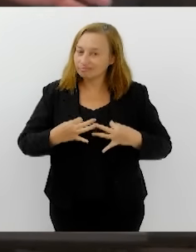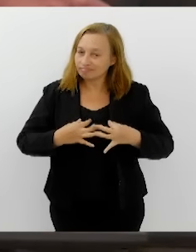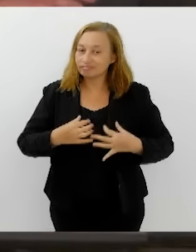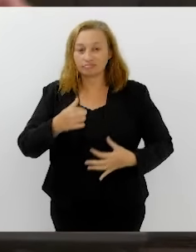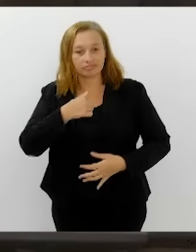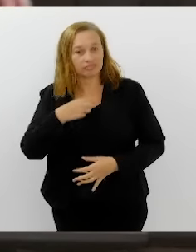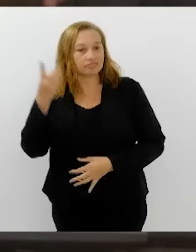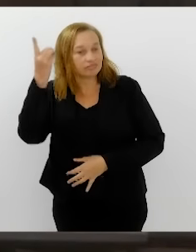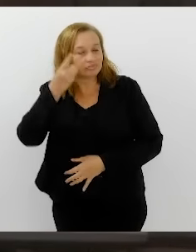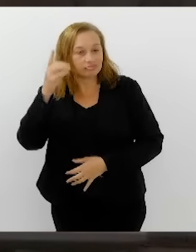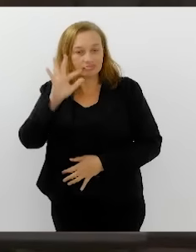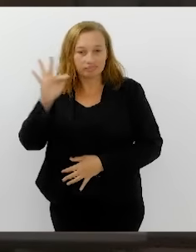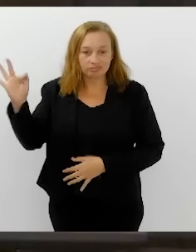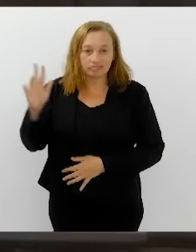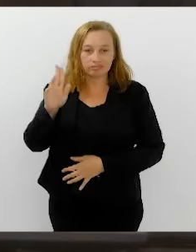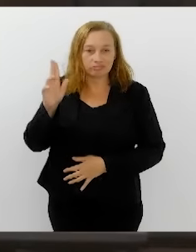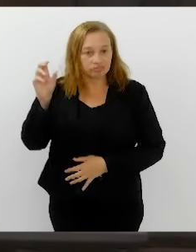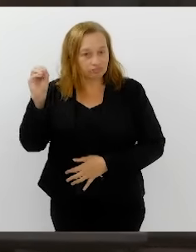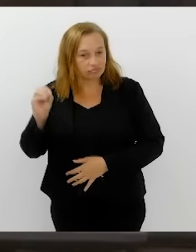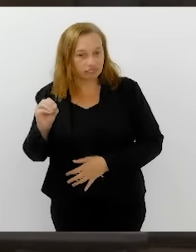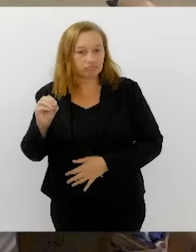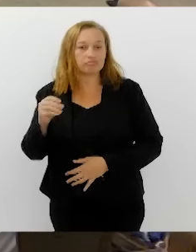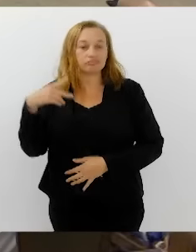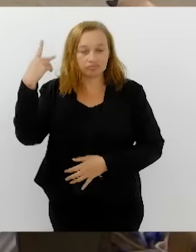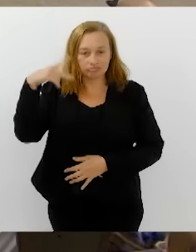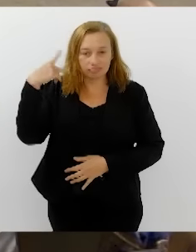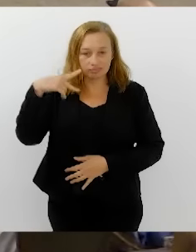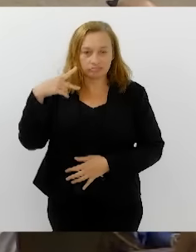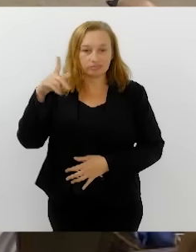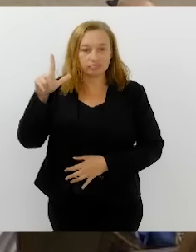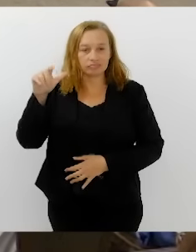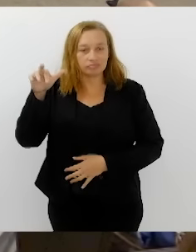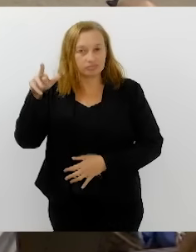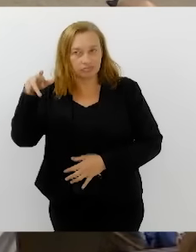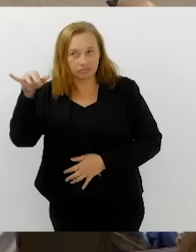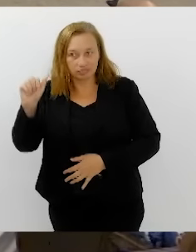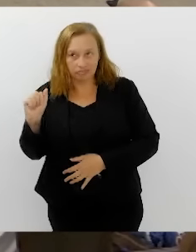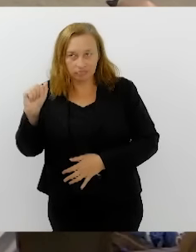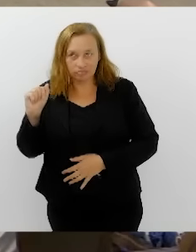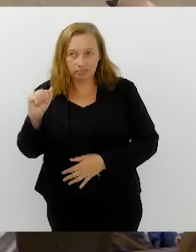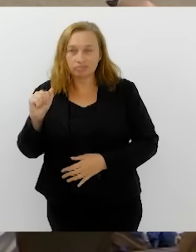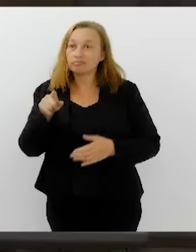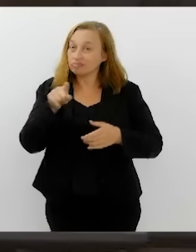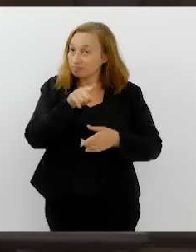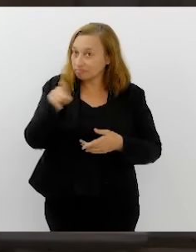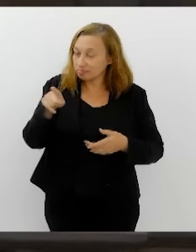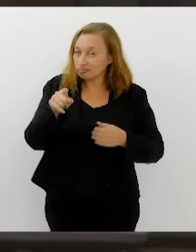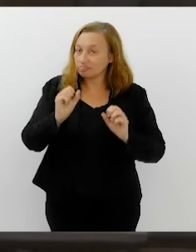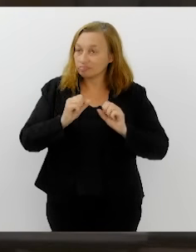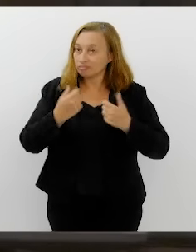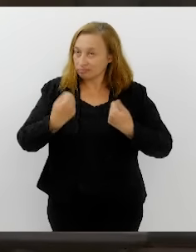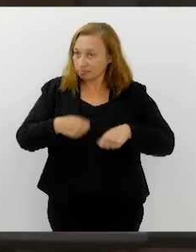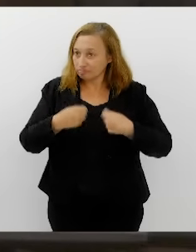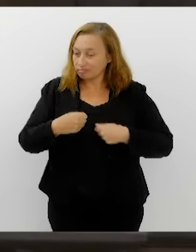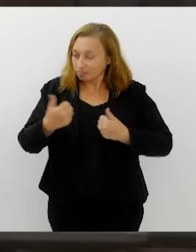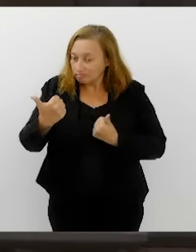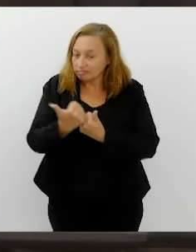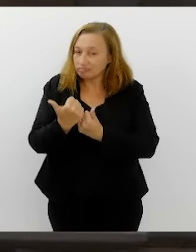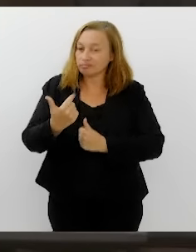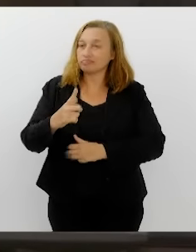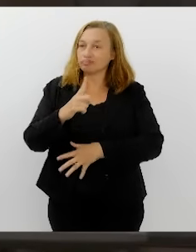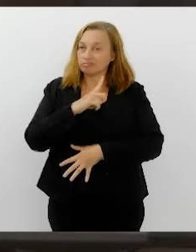deputado federal Hugo Leal, vereadora Luciara, no que vocês precisarem, contem conosco.